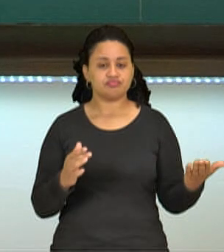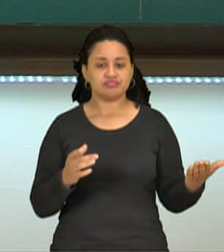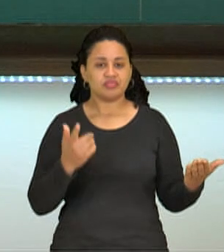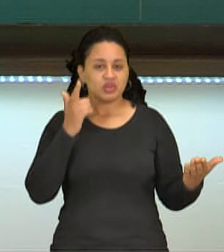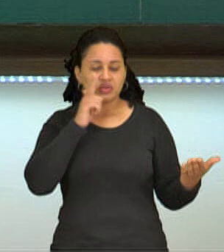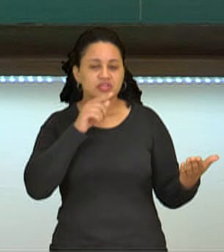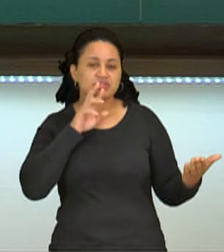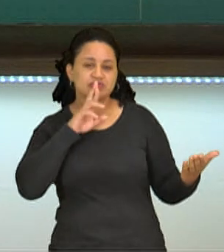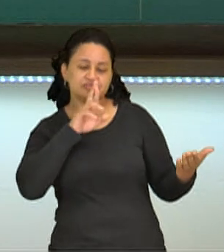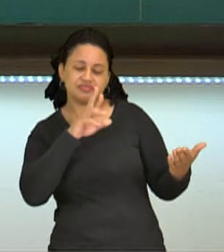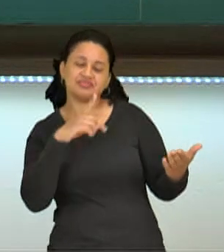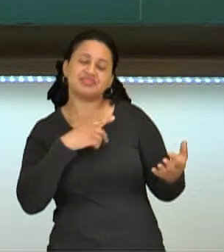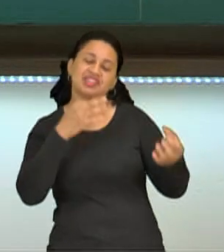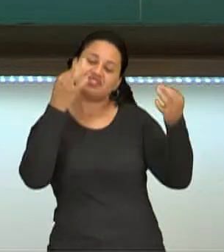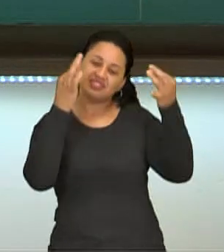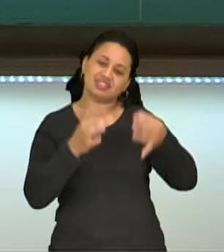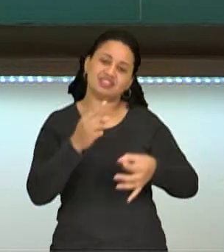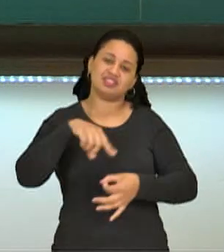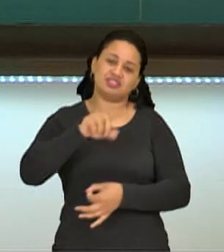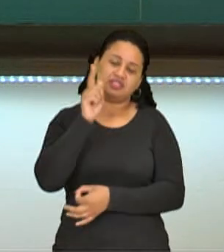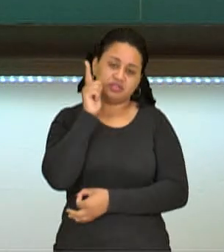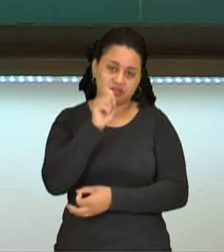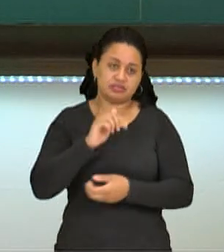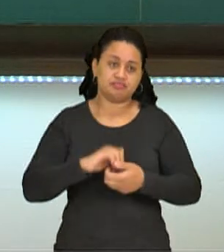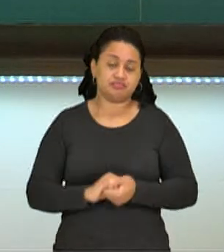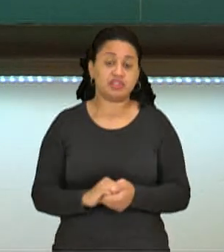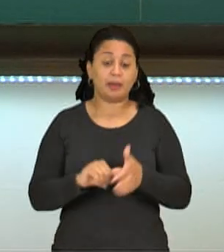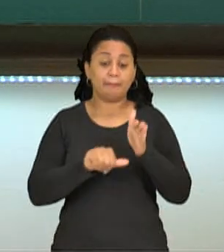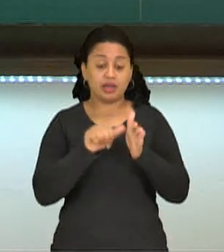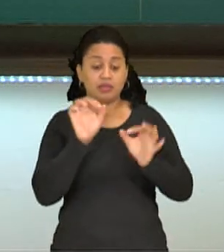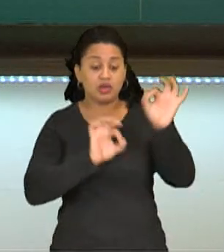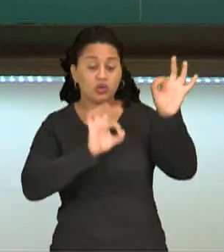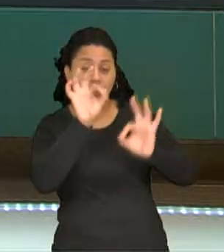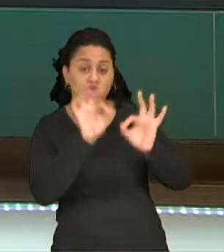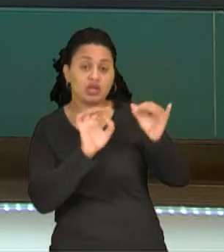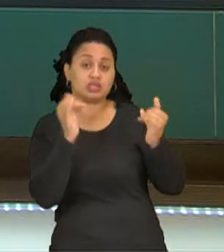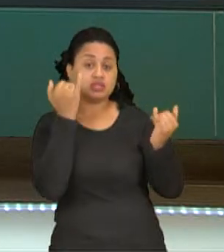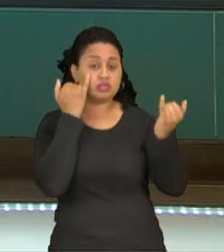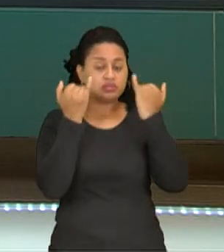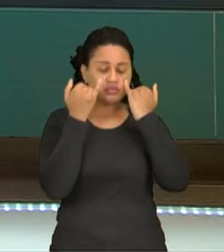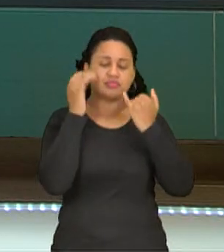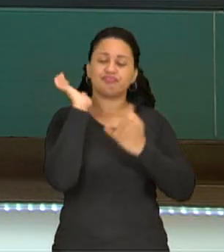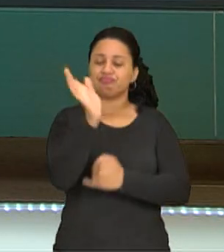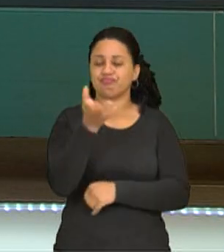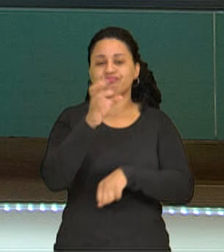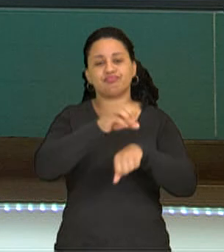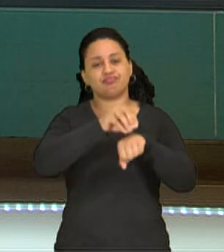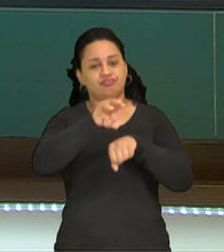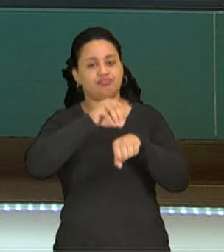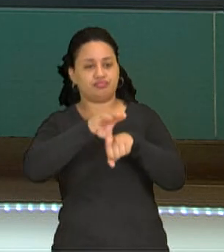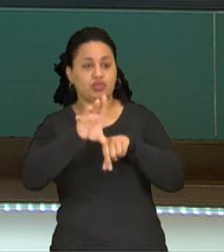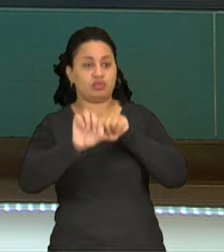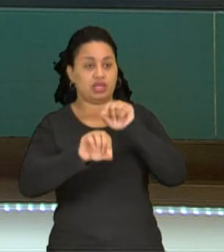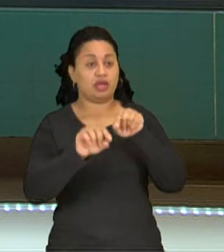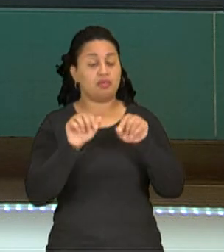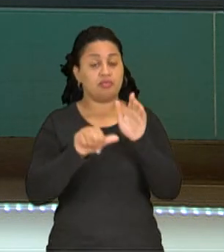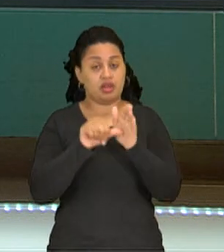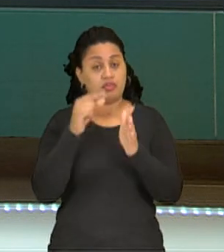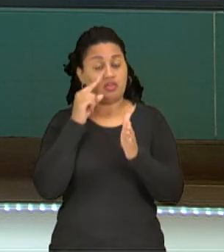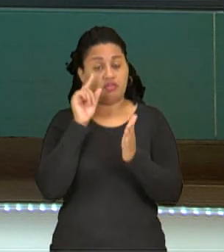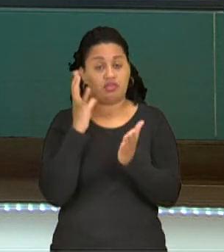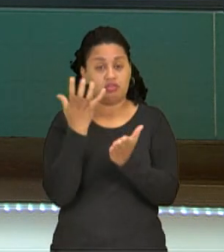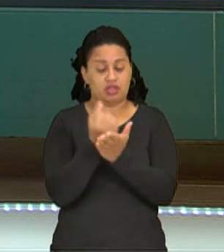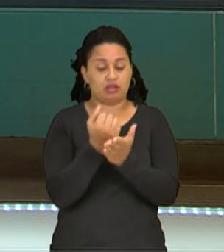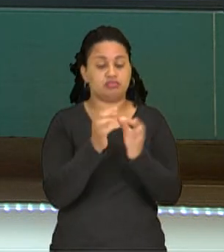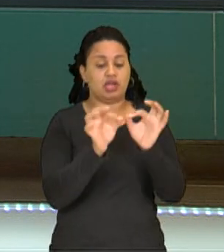Conseguiram resolver? Tenho certeza que sim. Primeiro, sempre aquela organização que eu comento sempre. Primeiro, vamos ver os dados. A